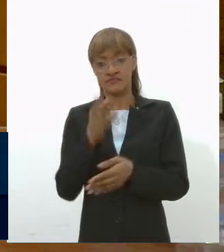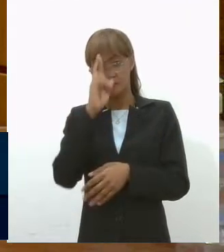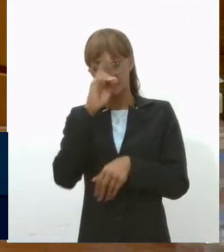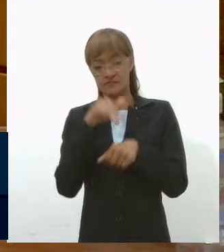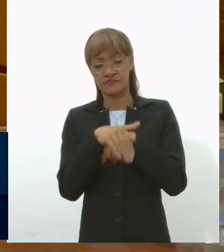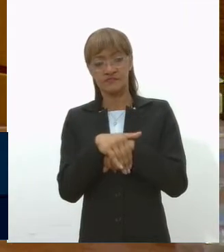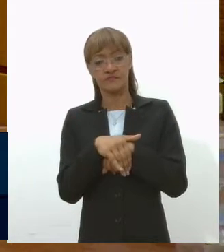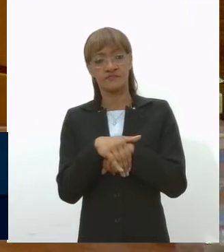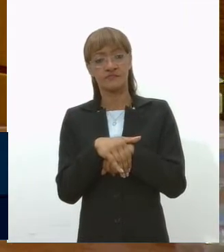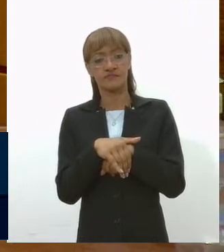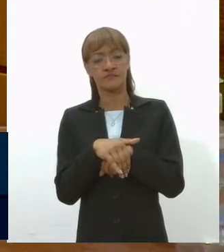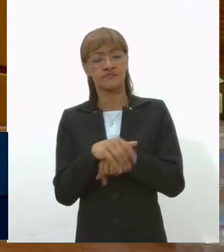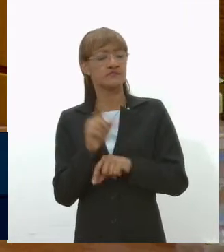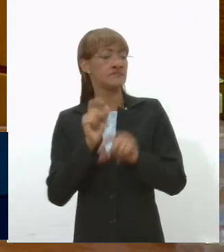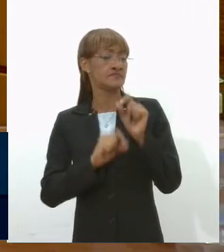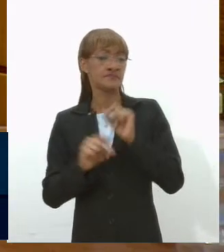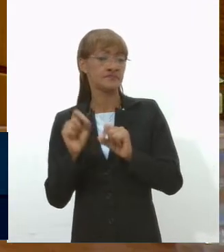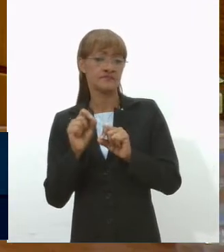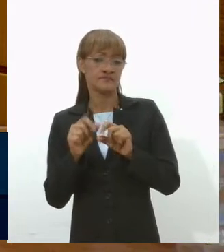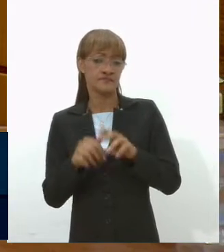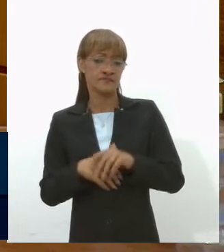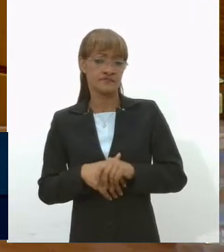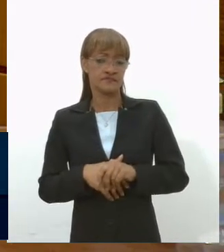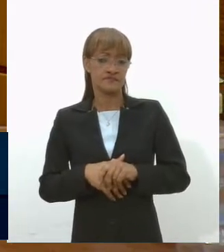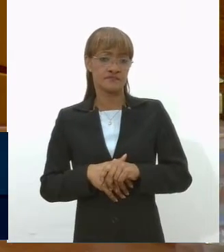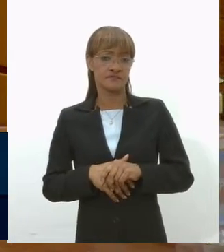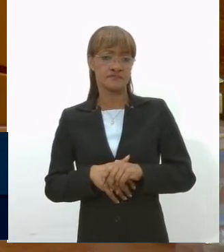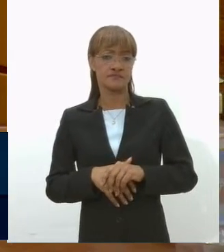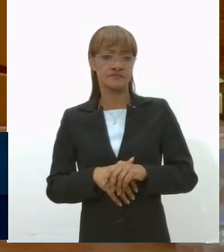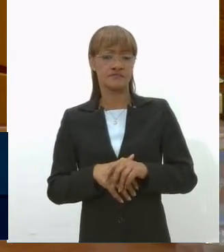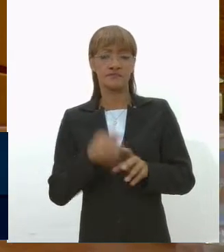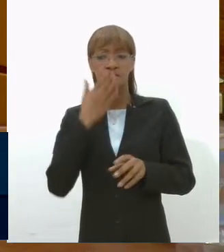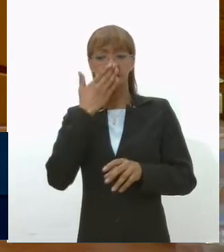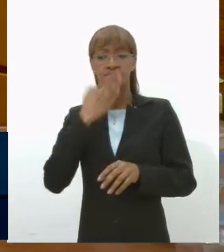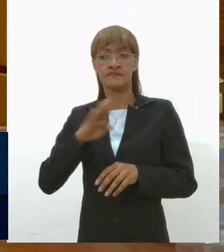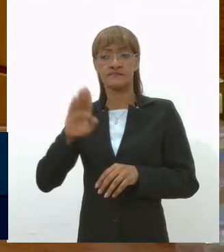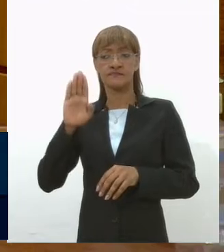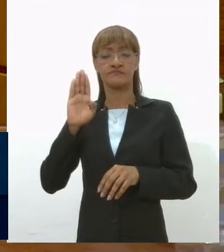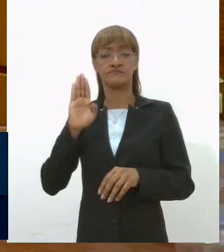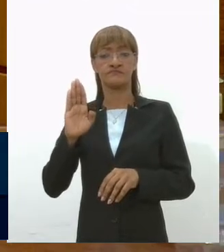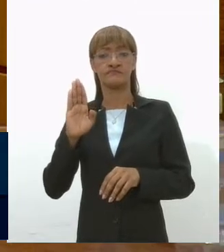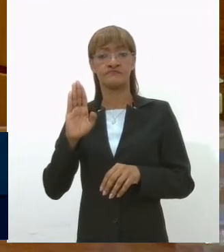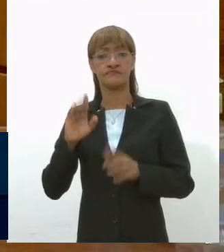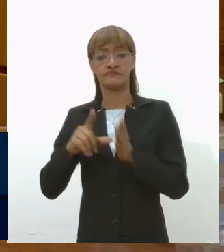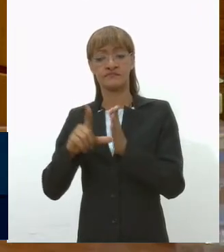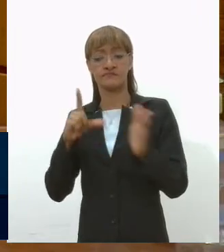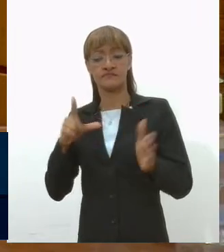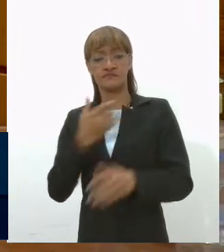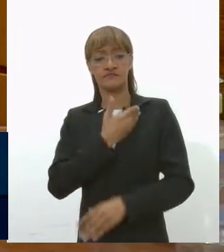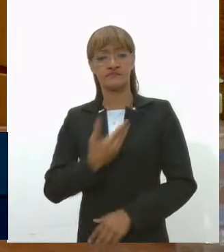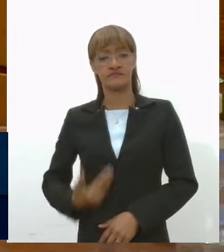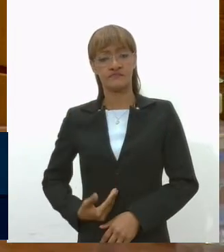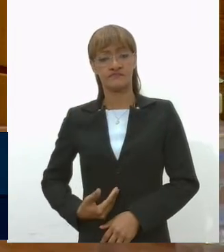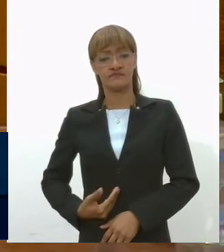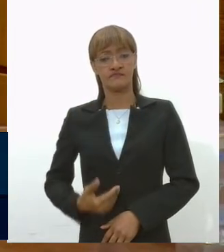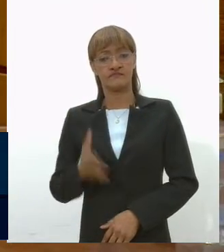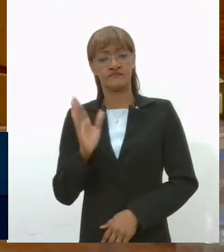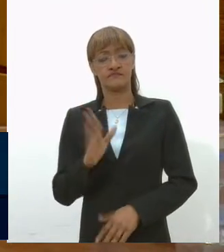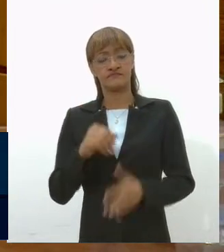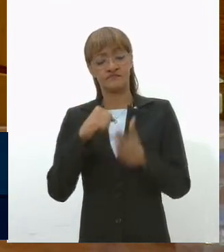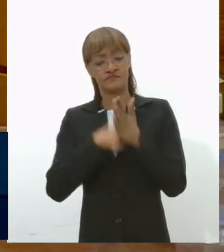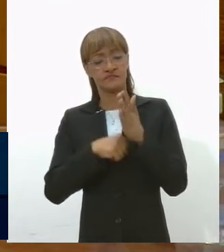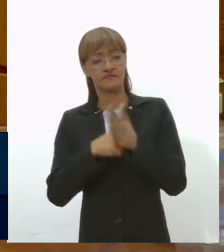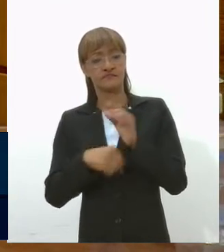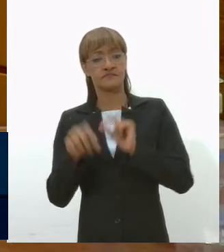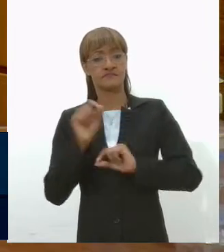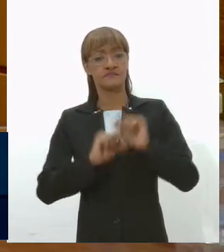que haja o cumprimento de uma promessa feita pelo governo do Estado em relação à sua pauta de reivindicação, que trata